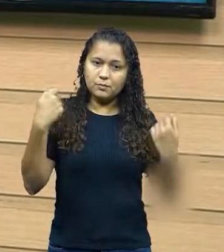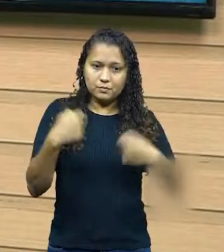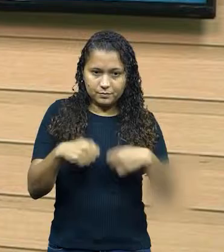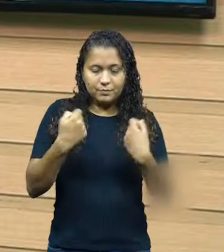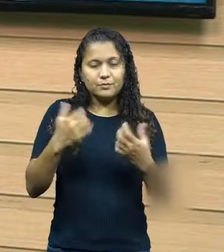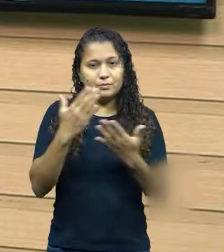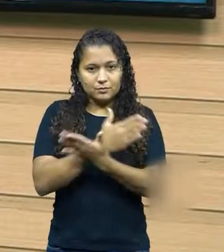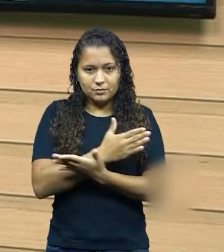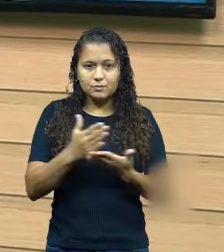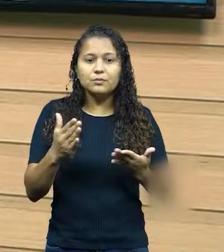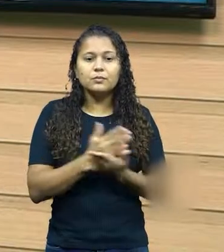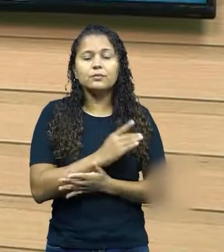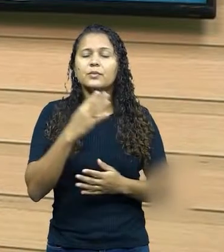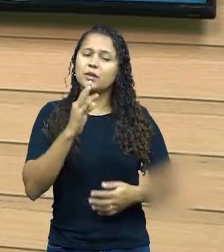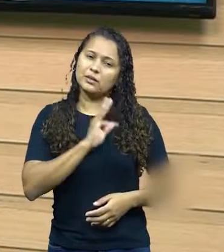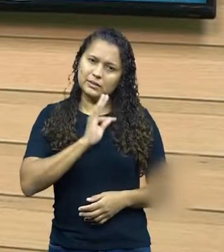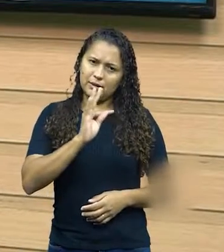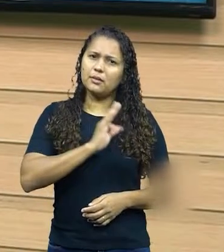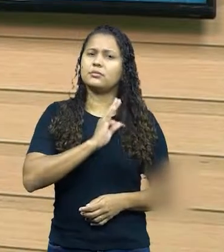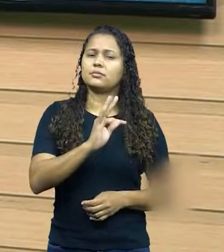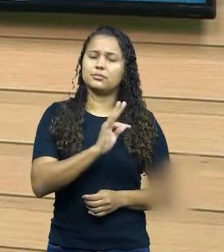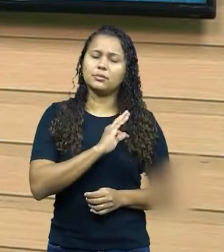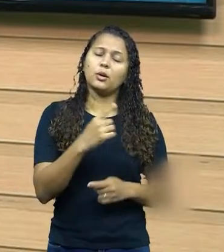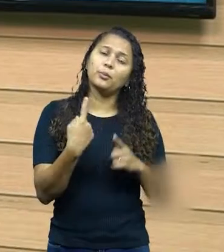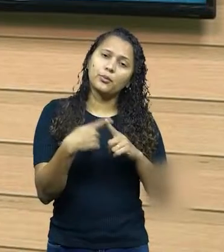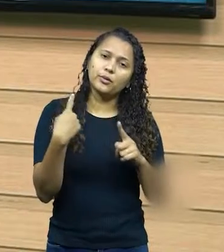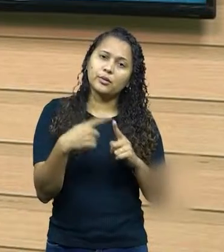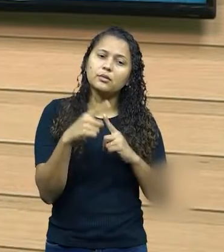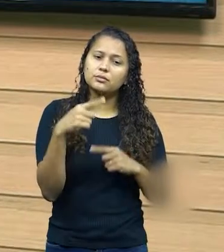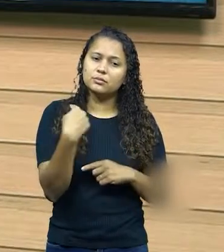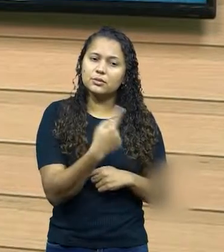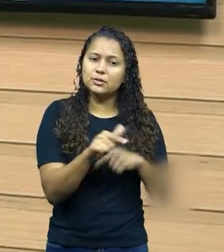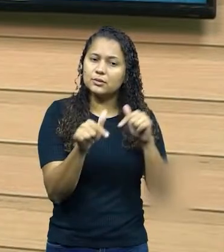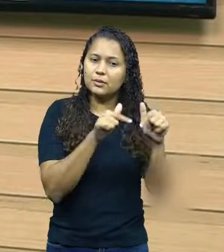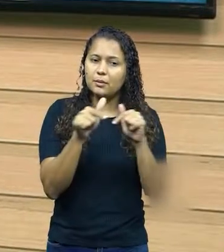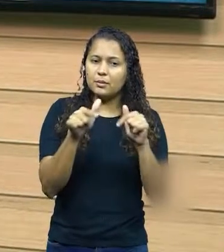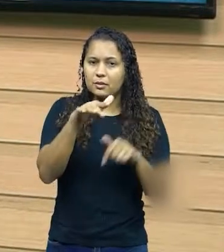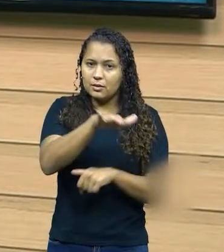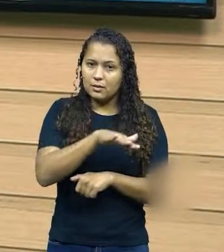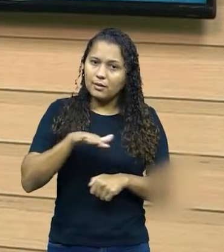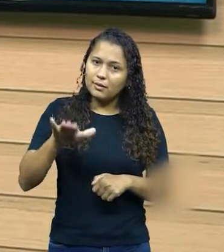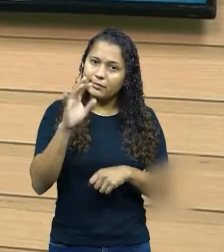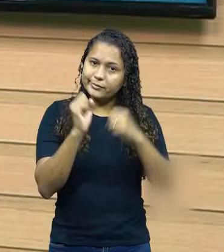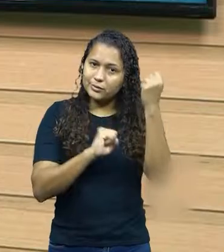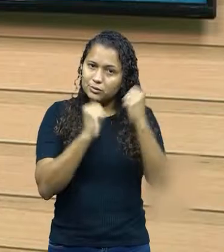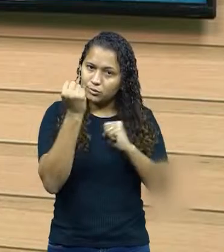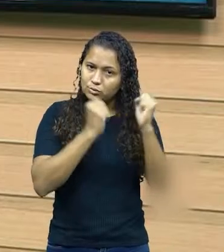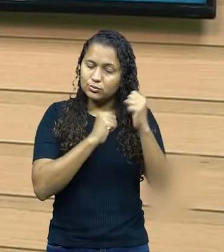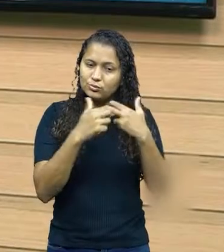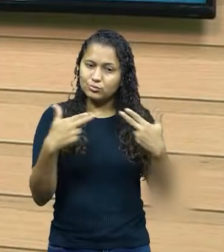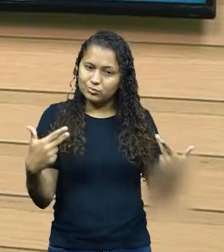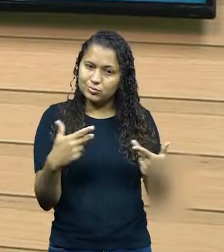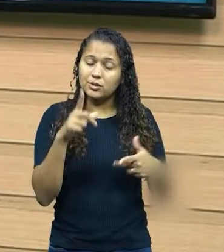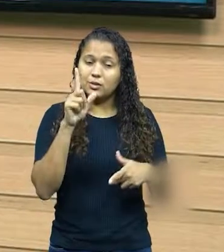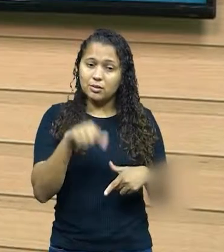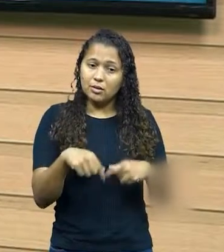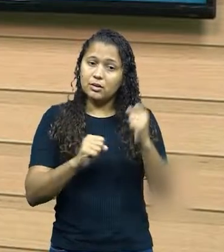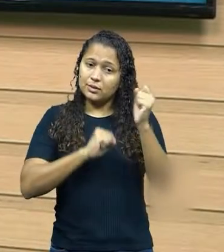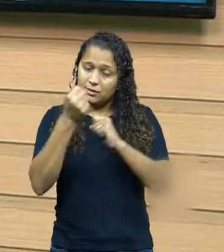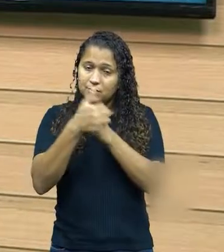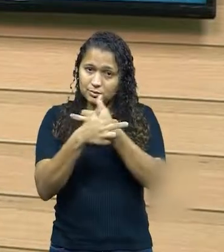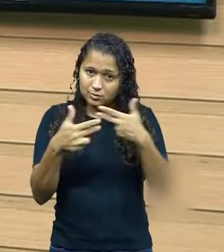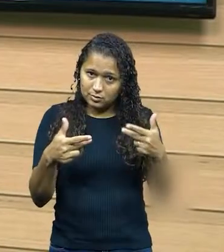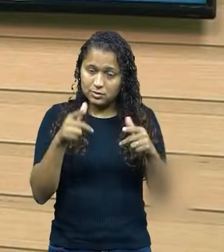algumas questões mais técnicas, né? Porque nós estamos trabalhando com a área da indústria e a área da indústria ela